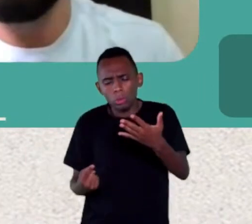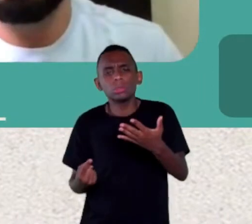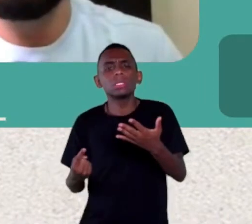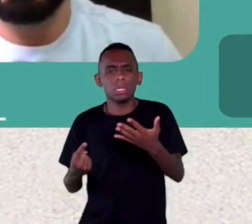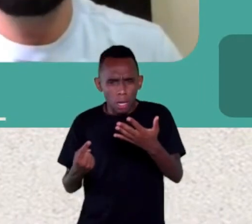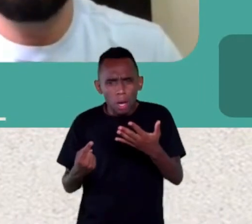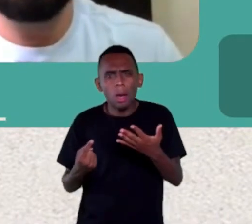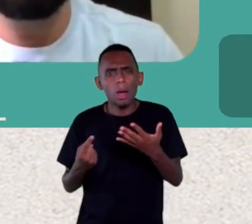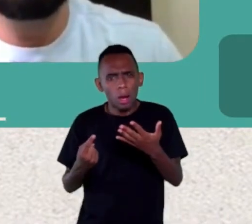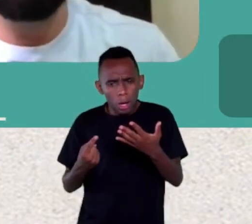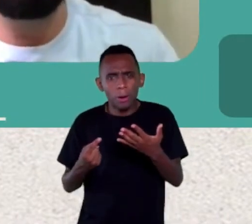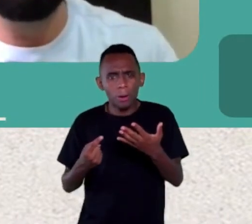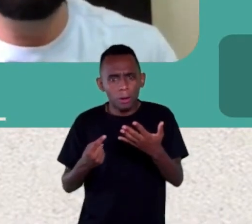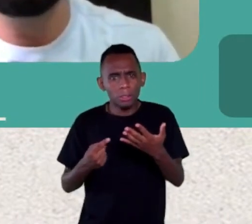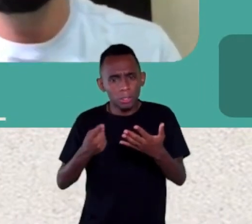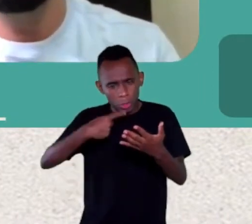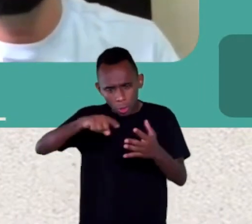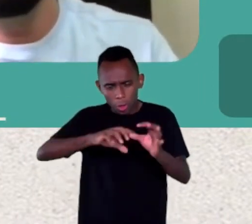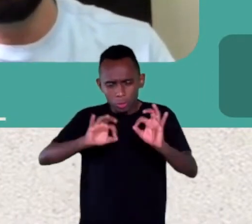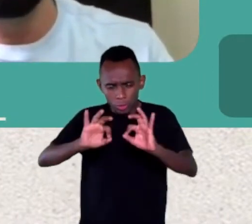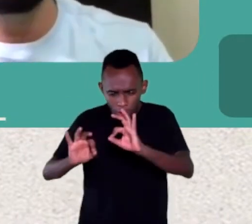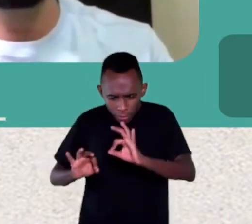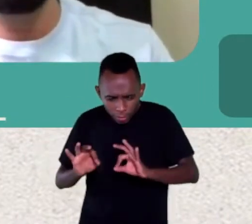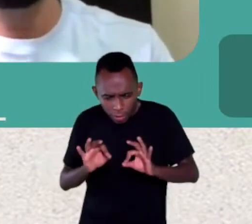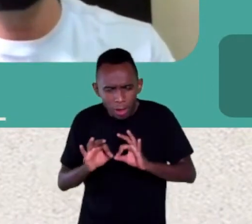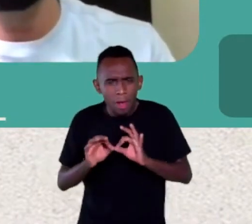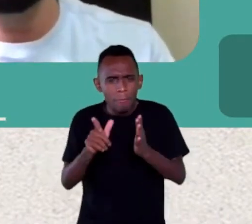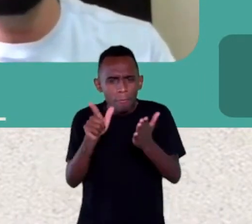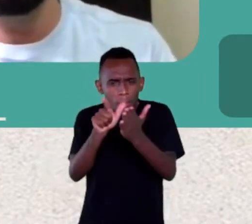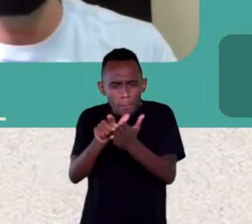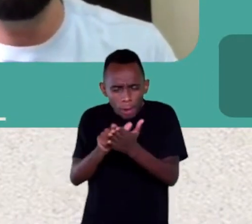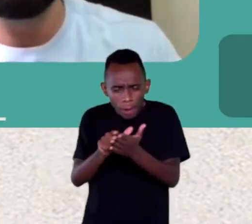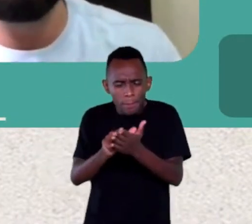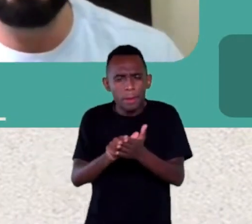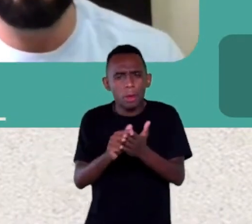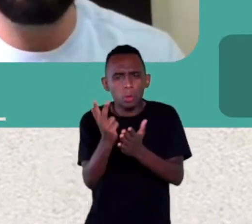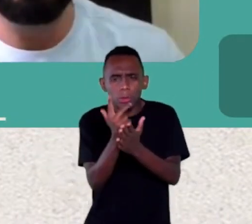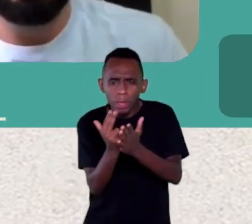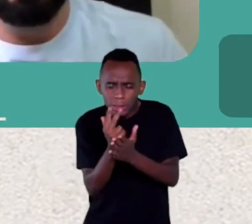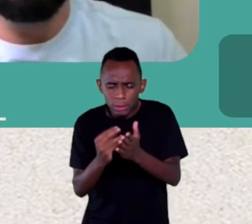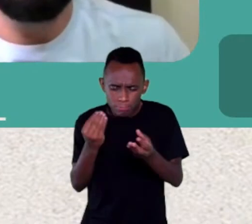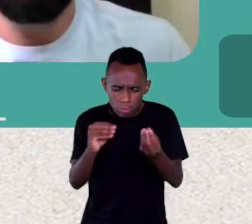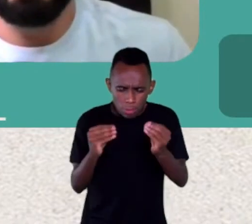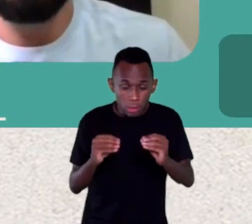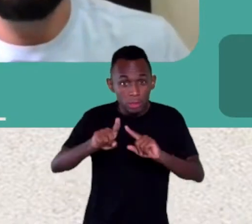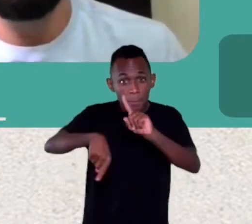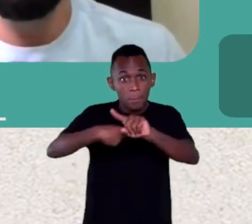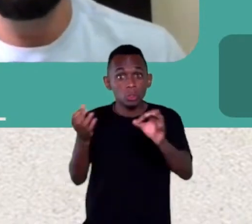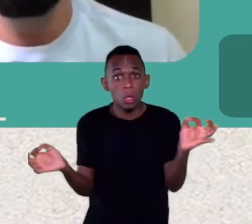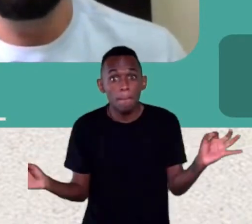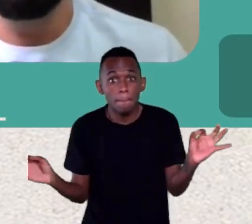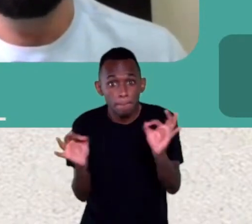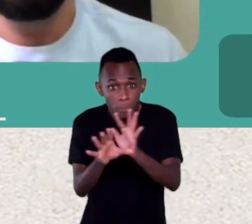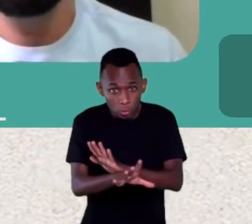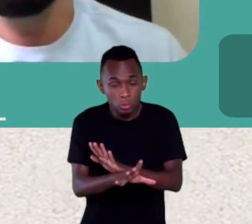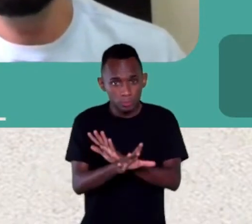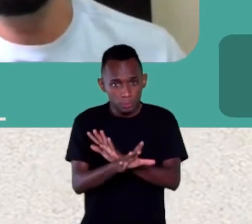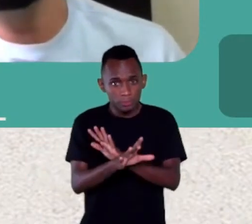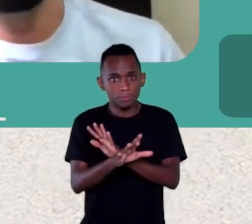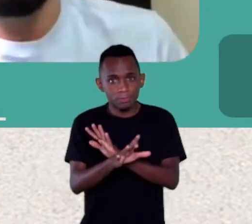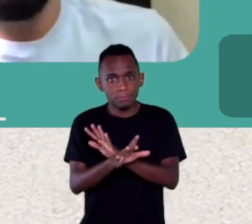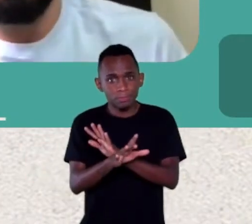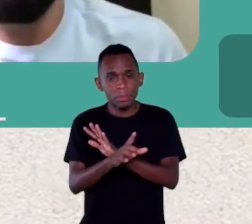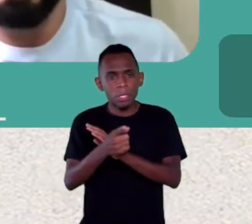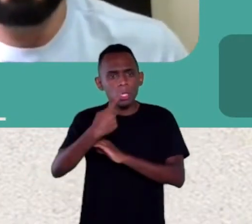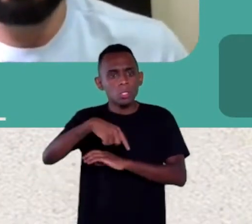gente meio que fazia as margens da folha e colocava ilustrações, então, depois de pronto, aquilo meio que faz a